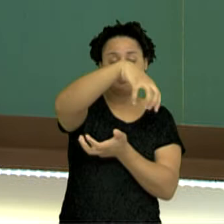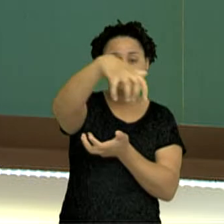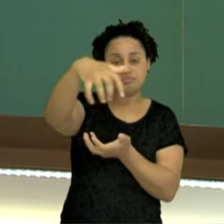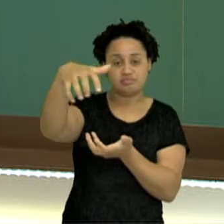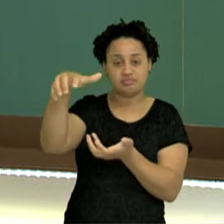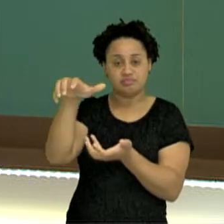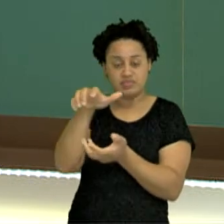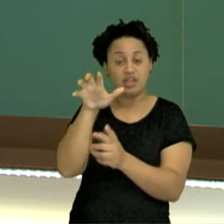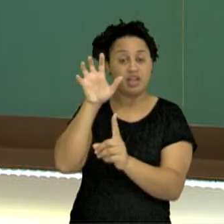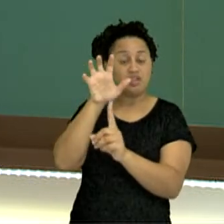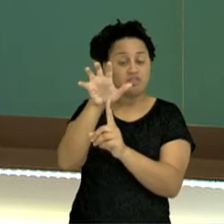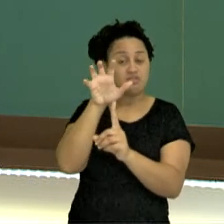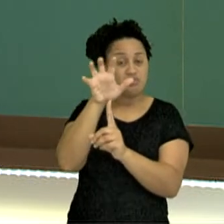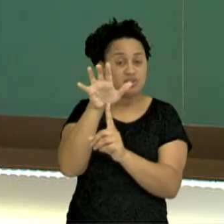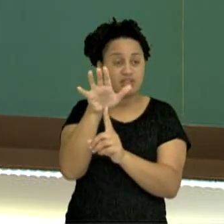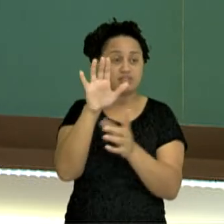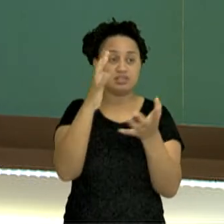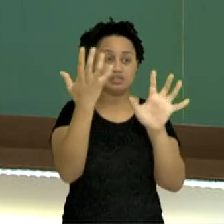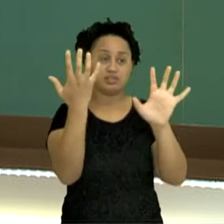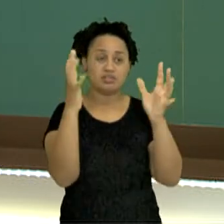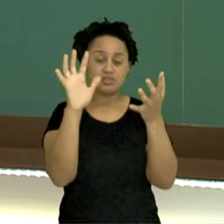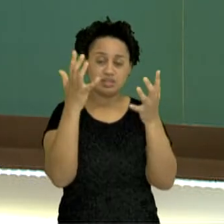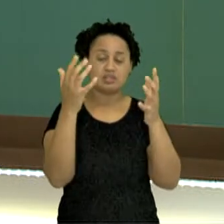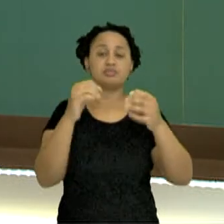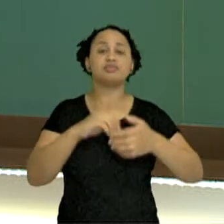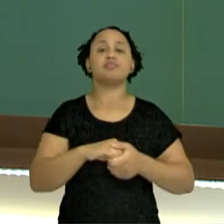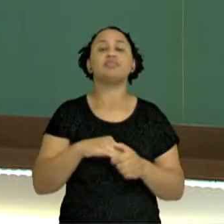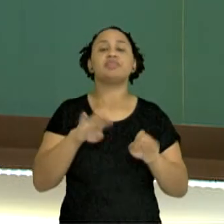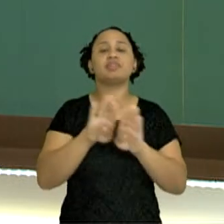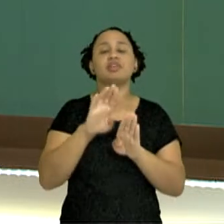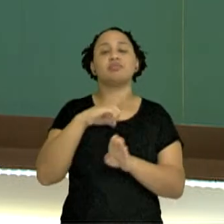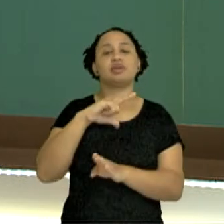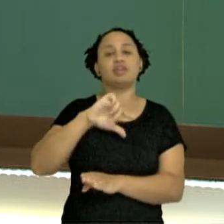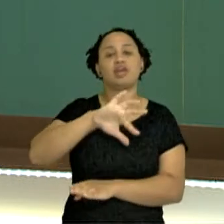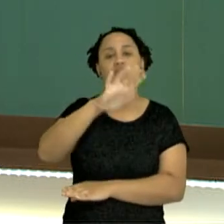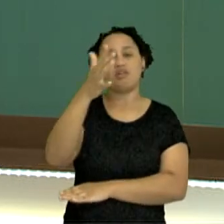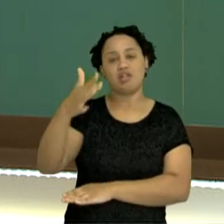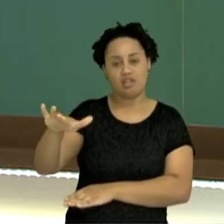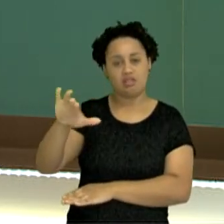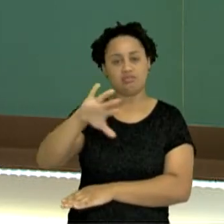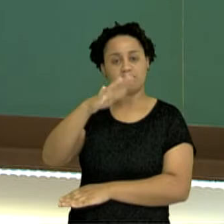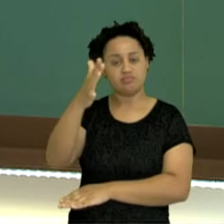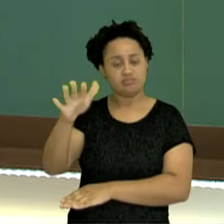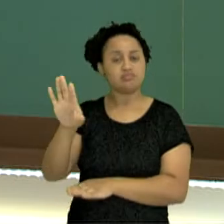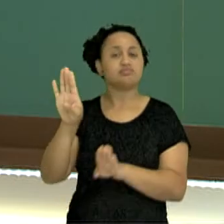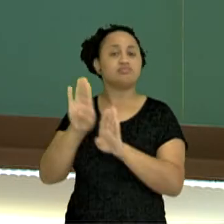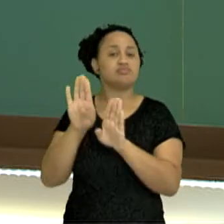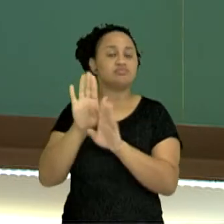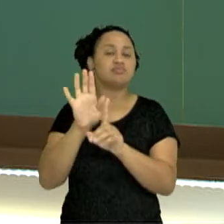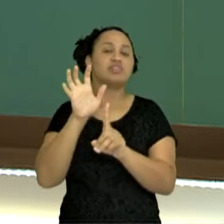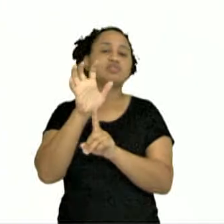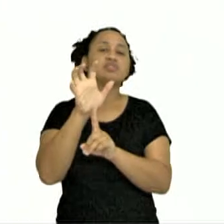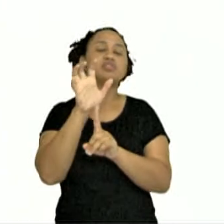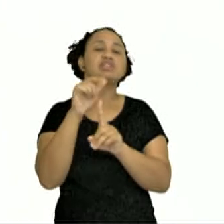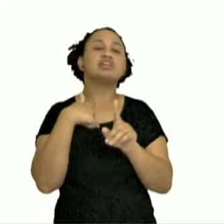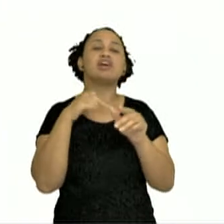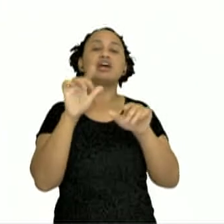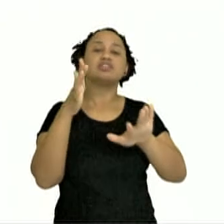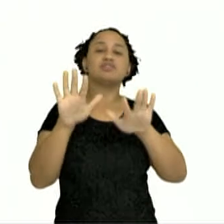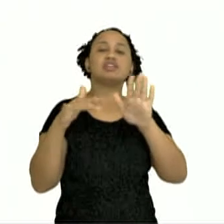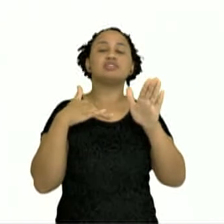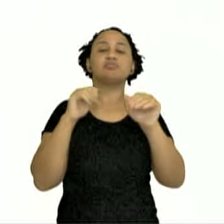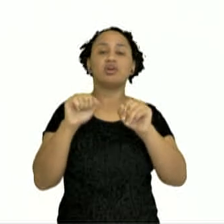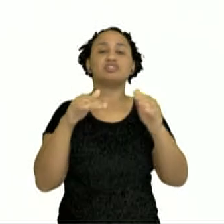terrestre, influenciando diretamente no clima. Nós também vamos perceber o relevo atuando como uma